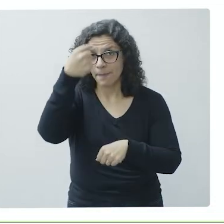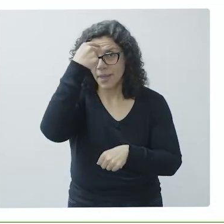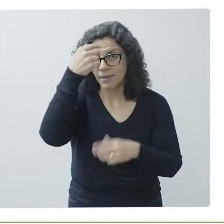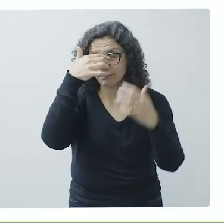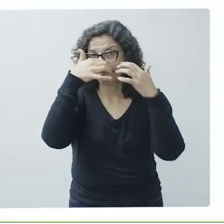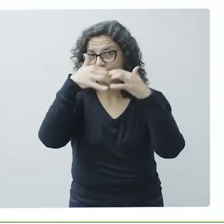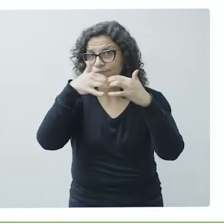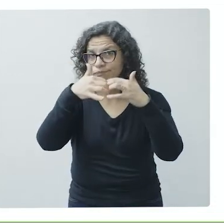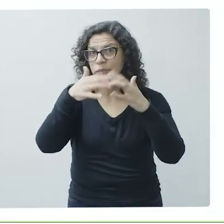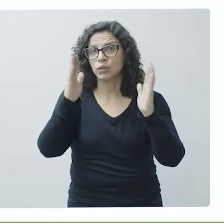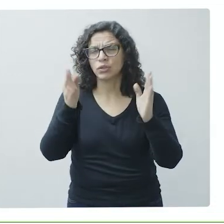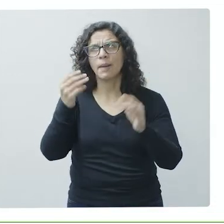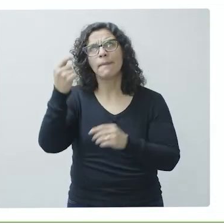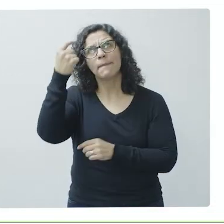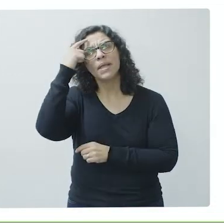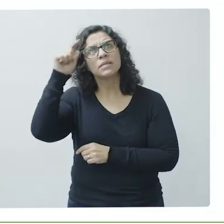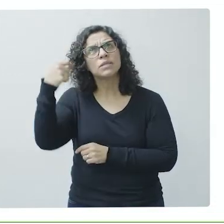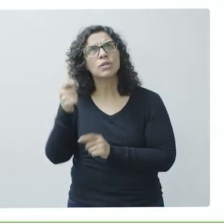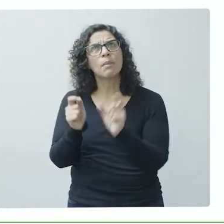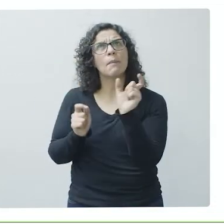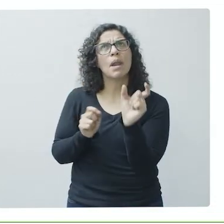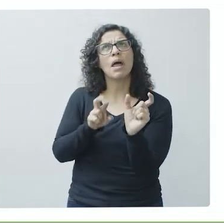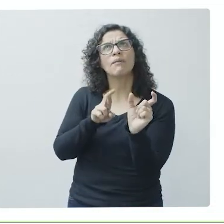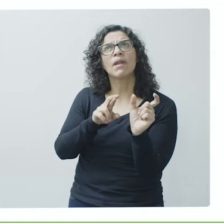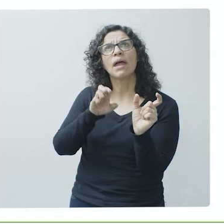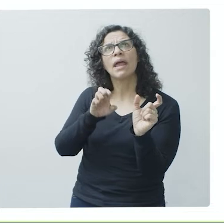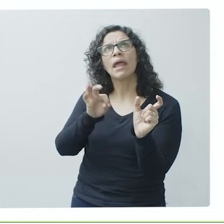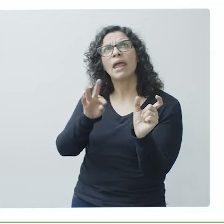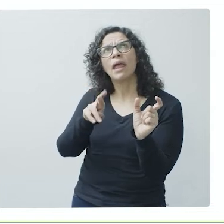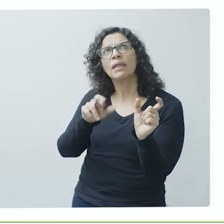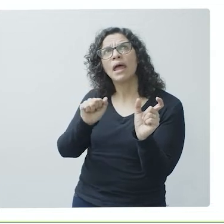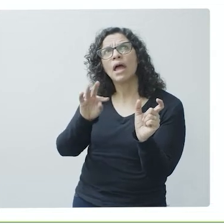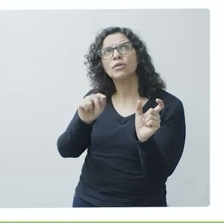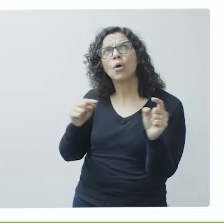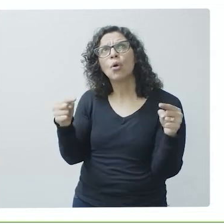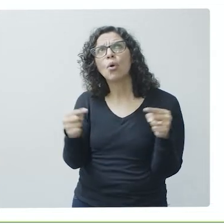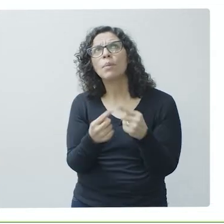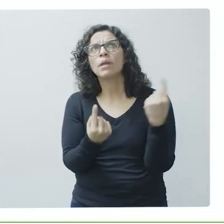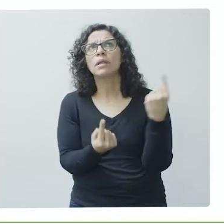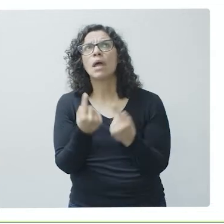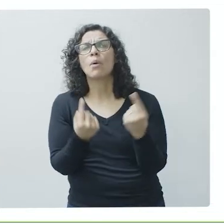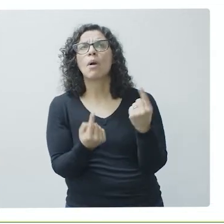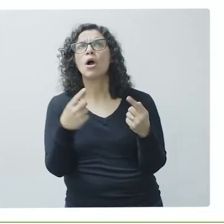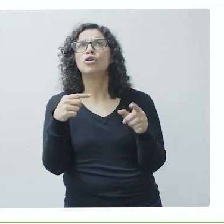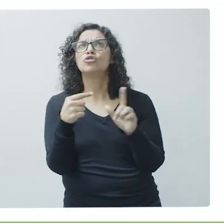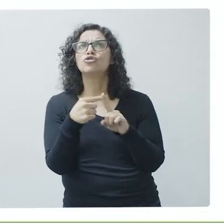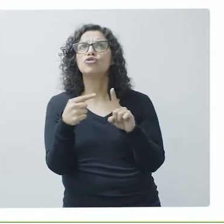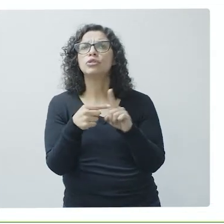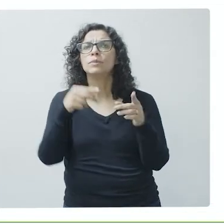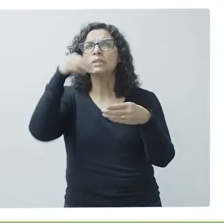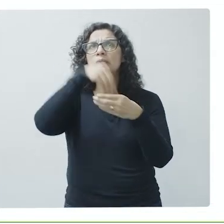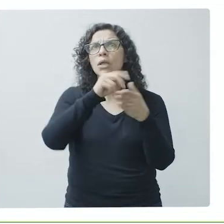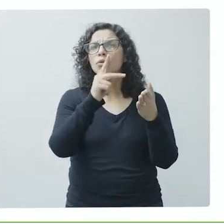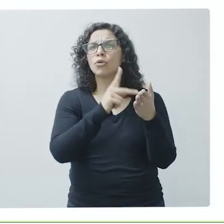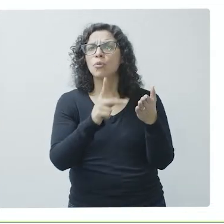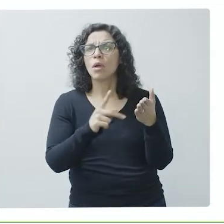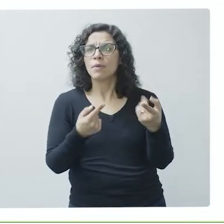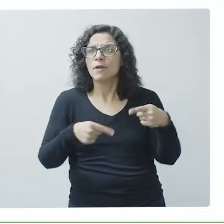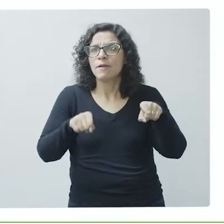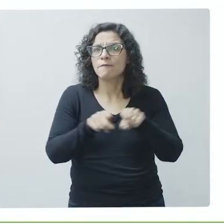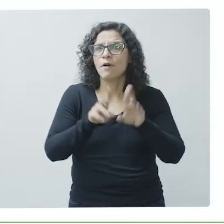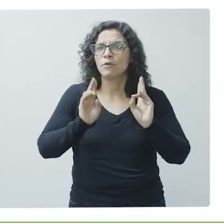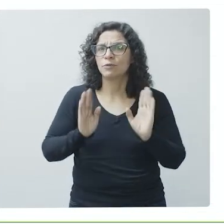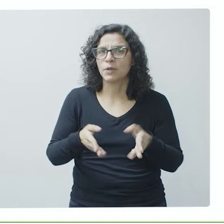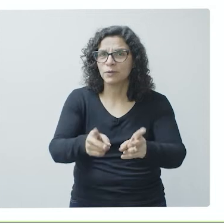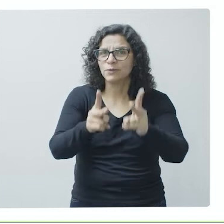você pensar, refletir, relembre aí o nosso poema, pense bem nessas duas significações e eu já volto